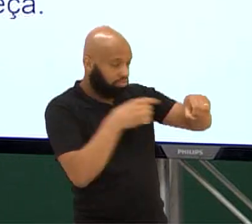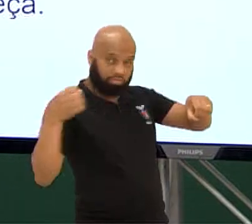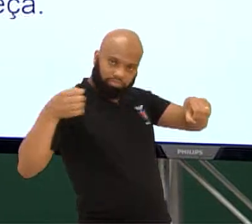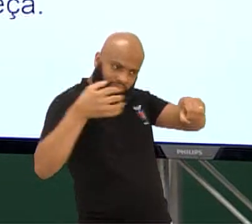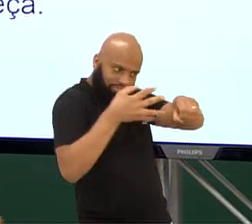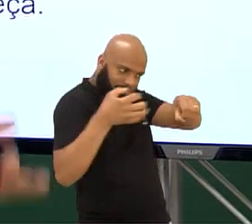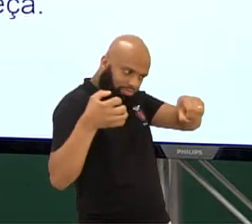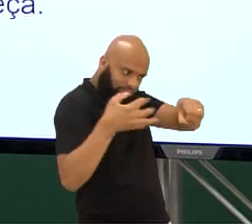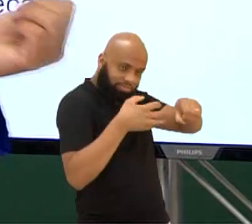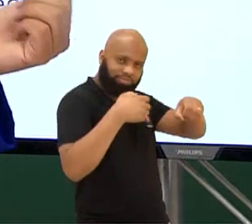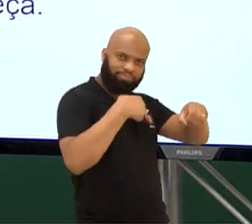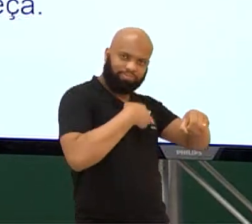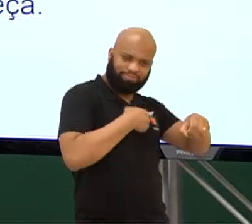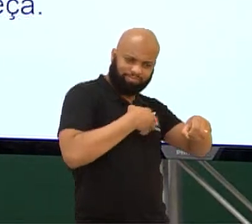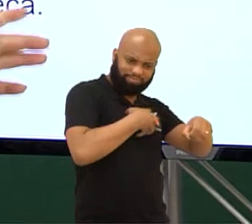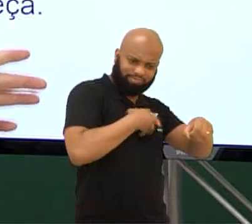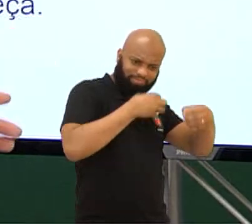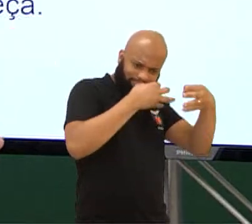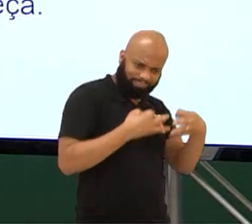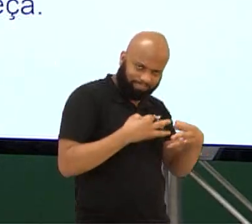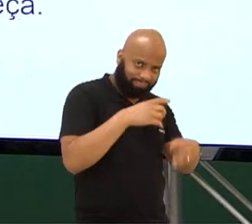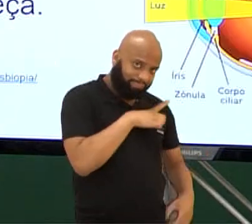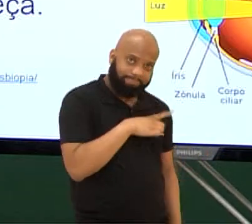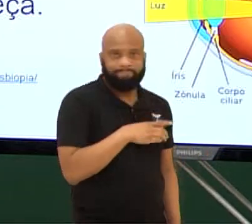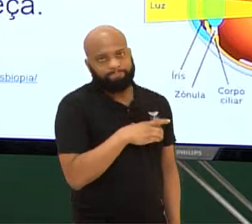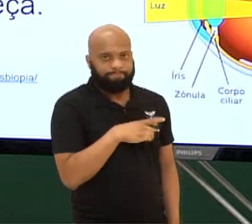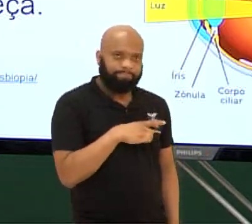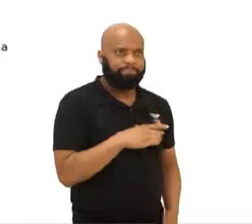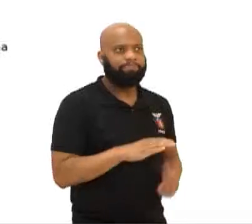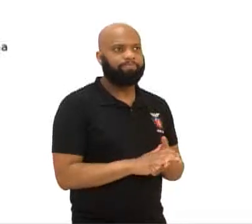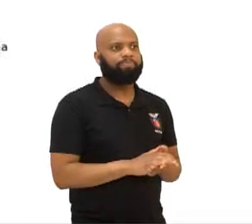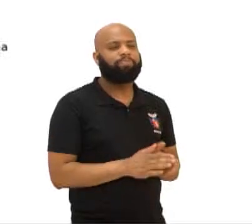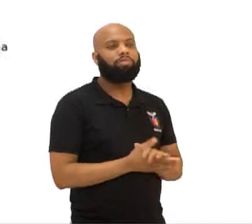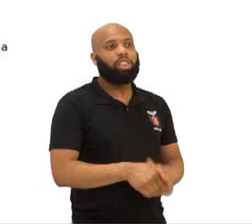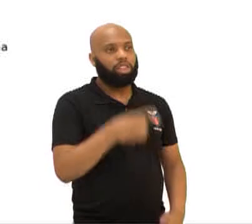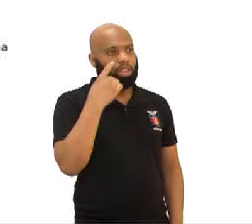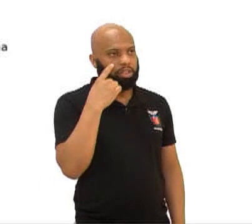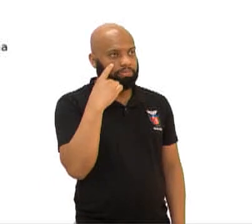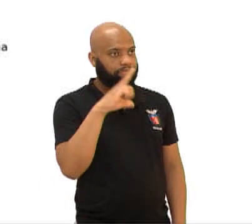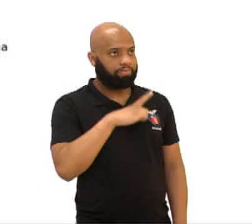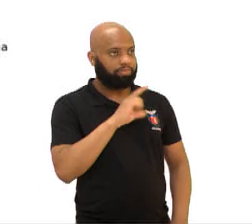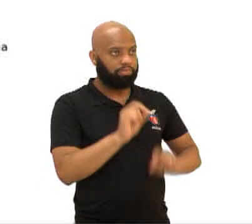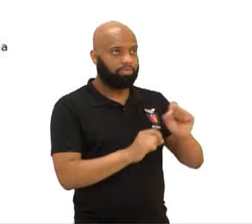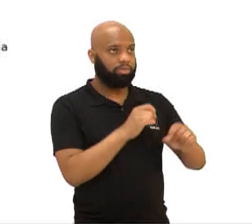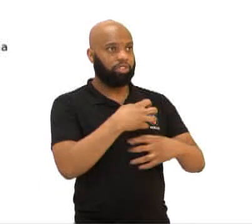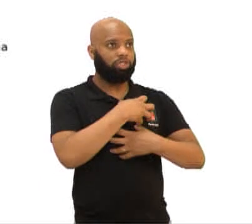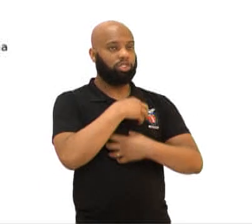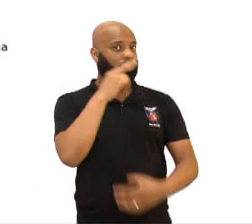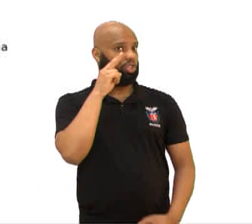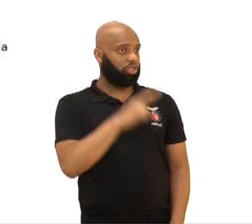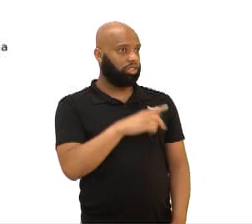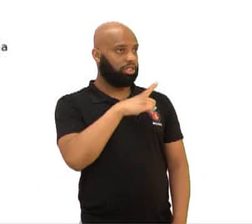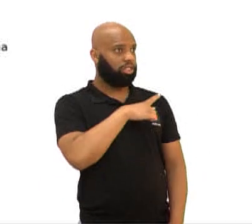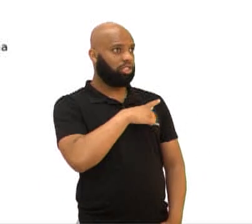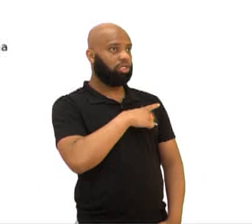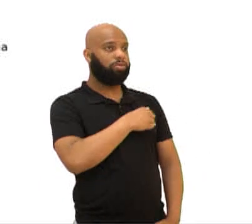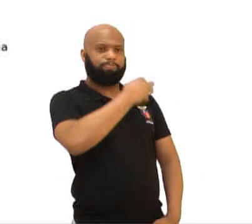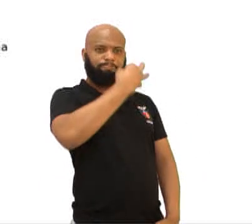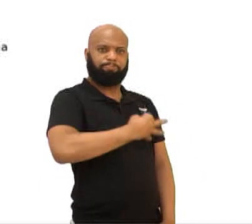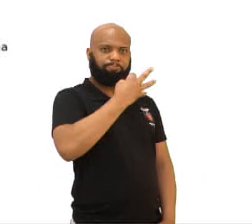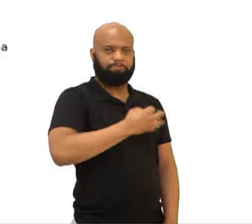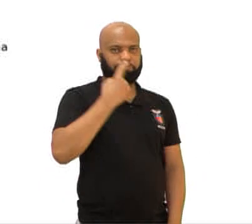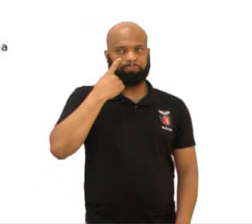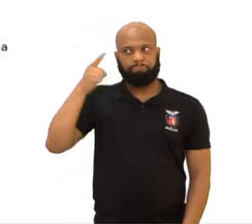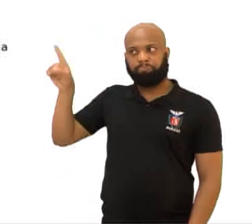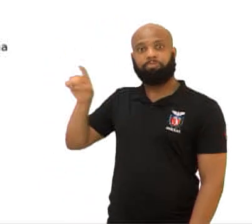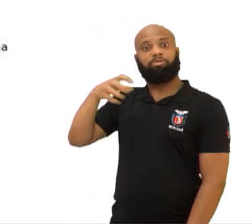tão exata. Então, professor Jorge, passa aqui para mim, por gentileza. Então, temos aqui ó, a visão quando você tem um sistema que ele é perfeito,